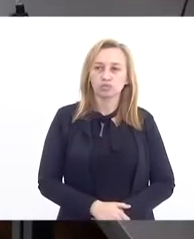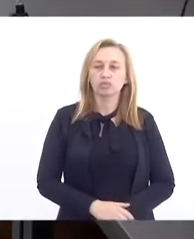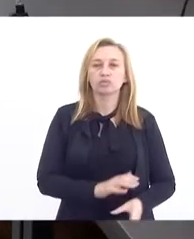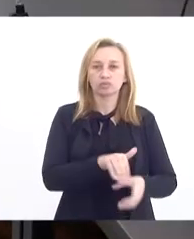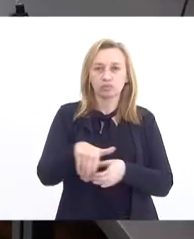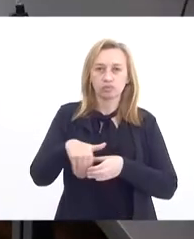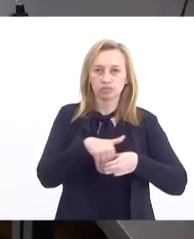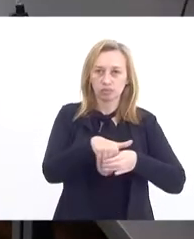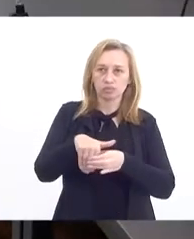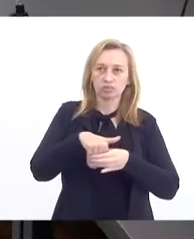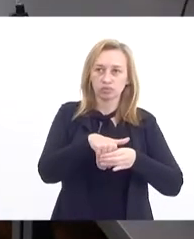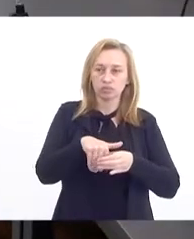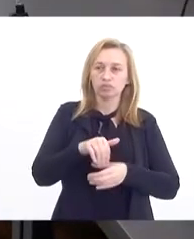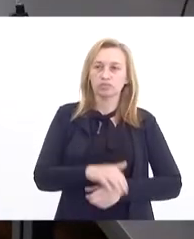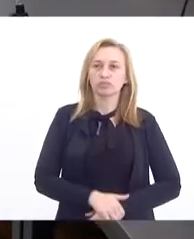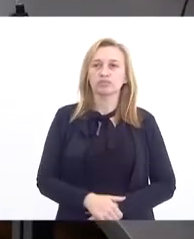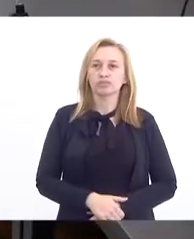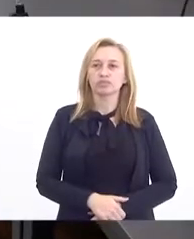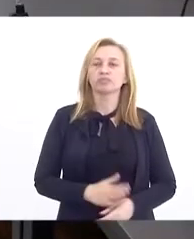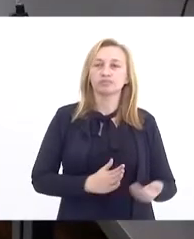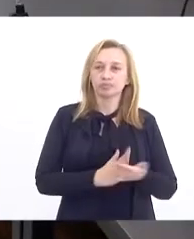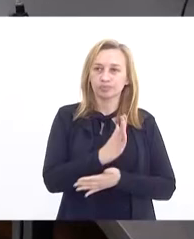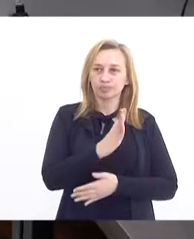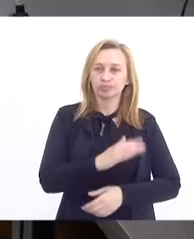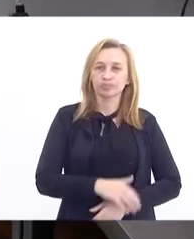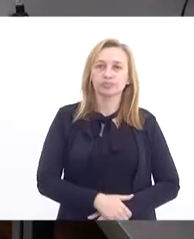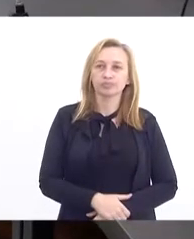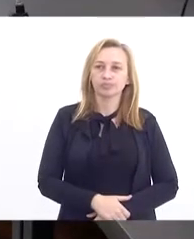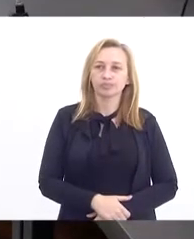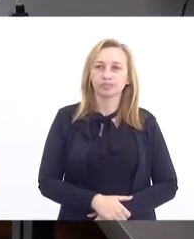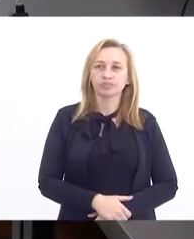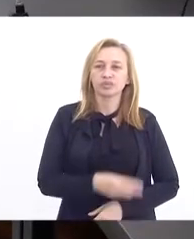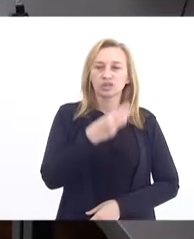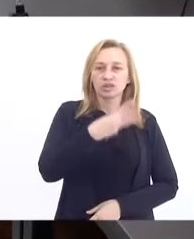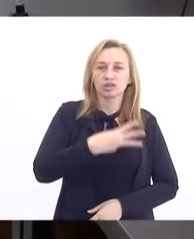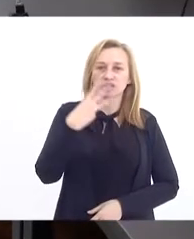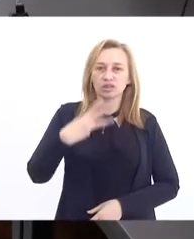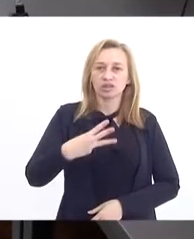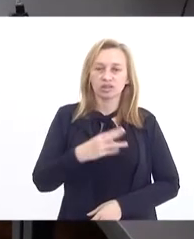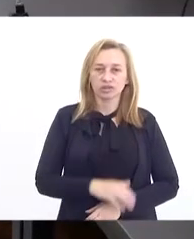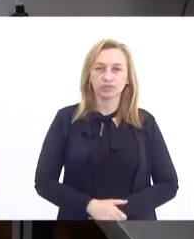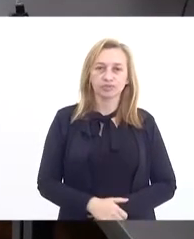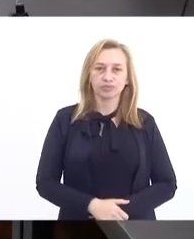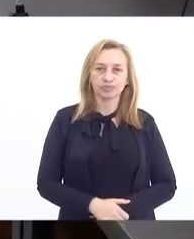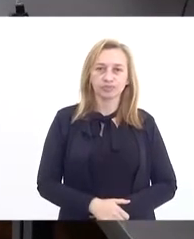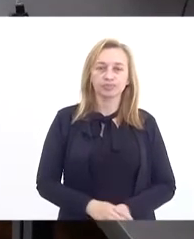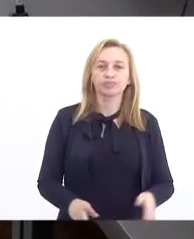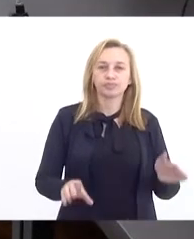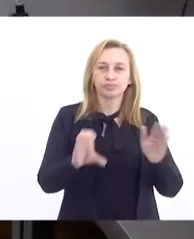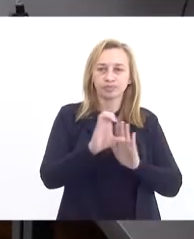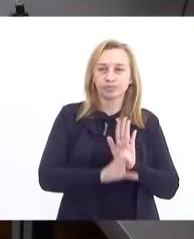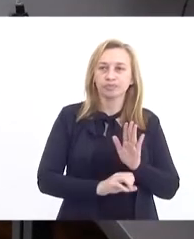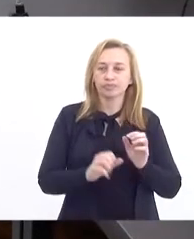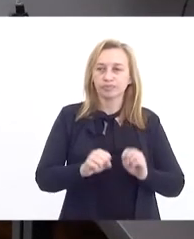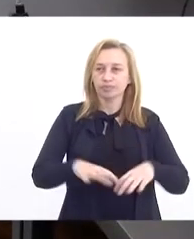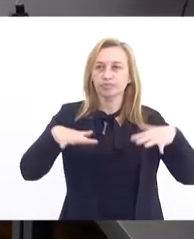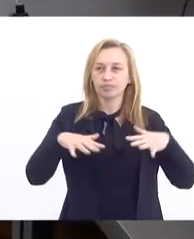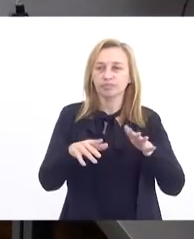Em votação. Aprovado. 33. Emendas de plenário ao projeto de